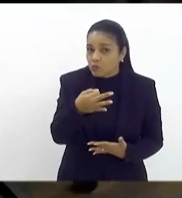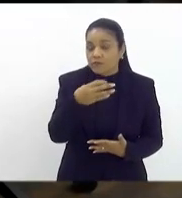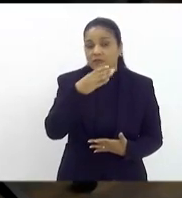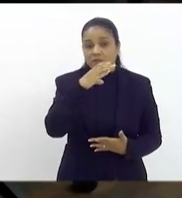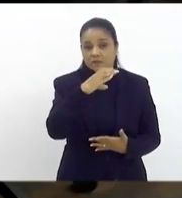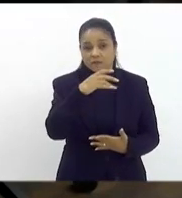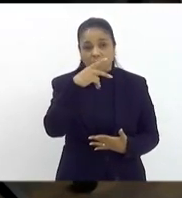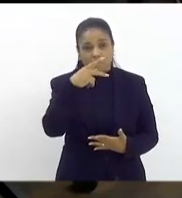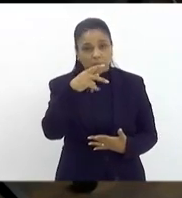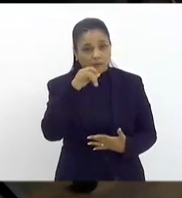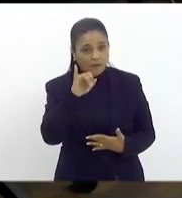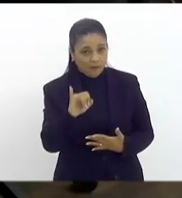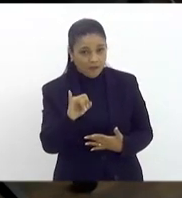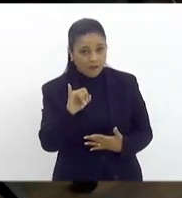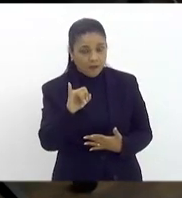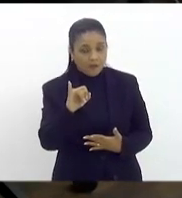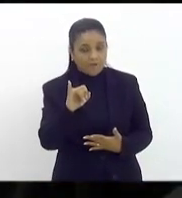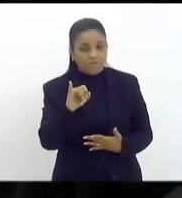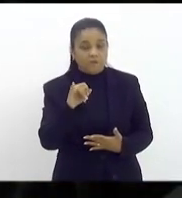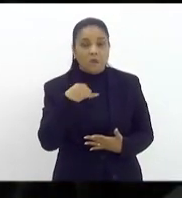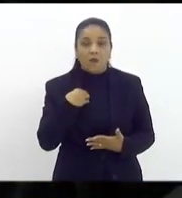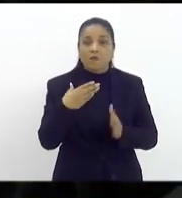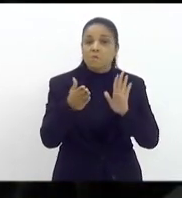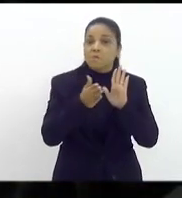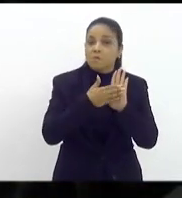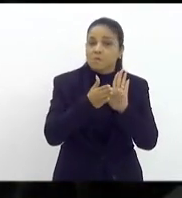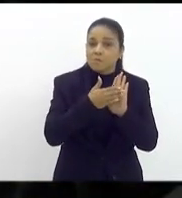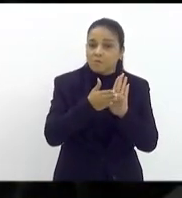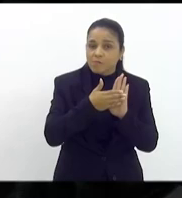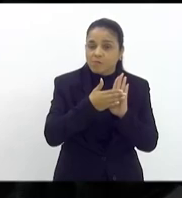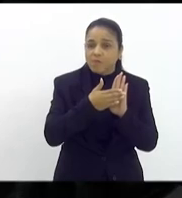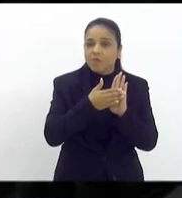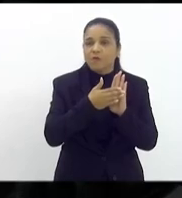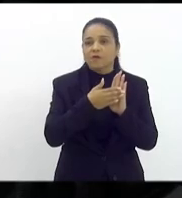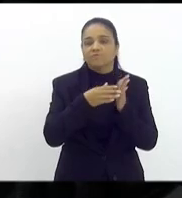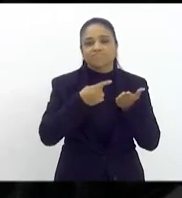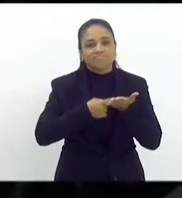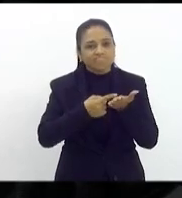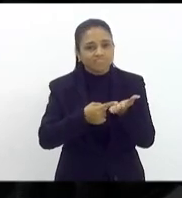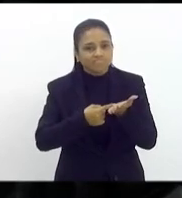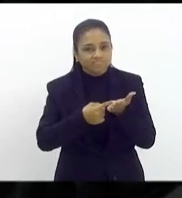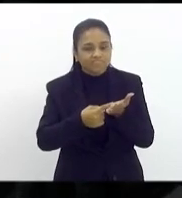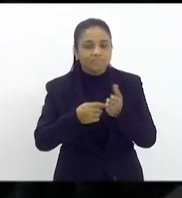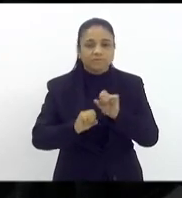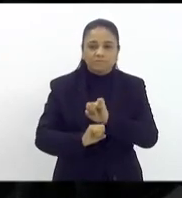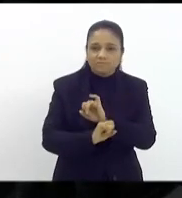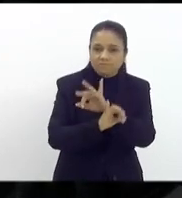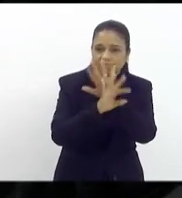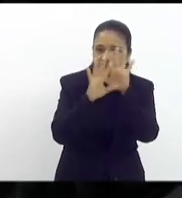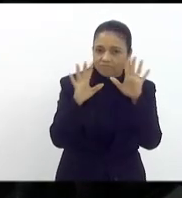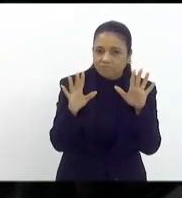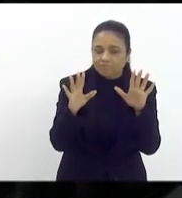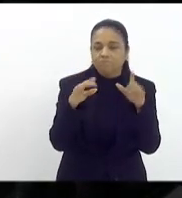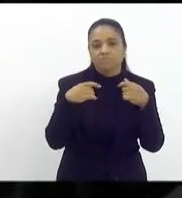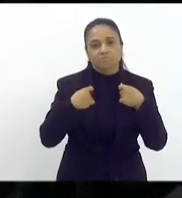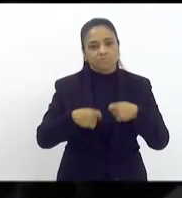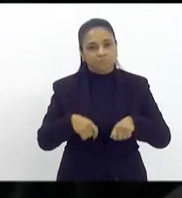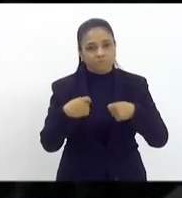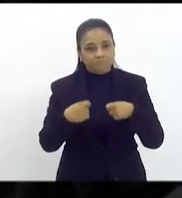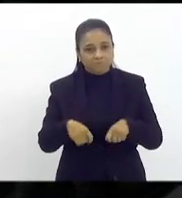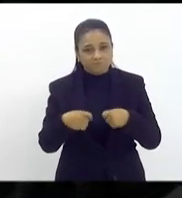se propõe a fazer contrapontos, ou seja, para chegar aos esclarecimentos necessários